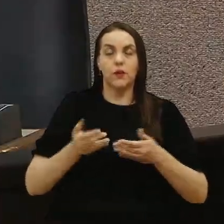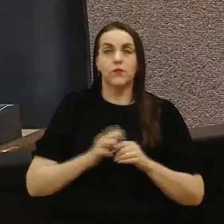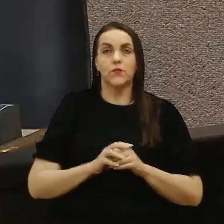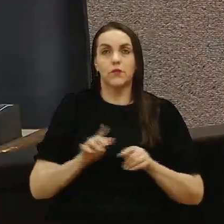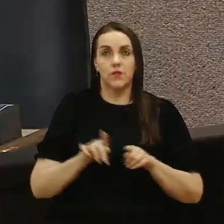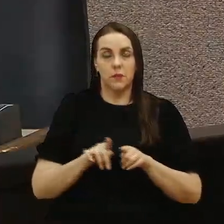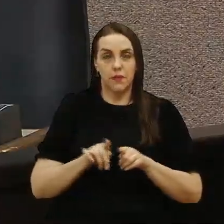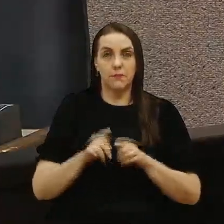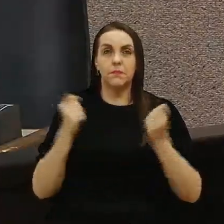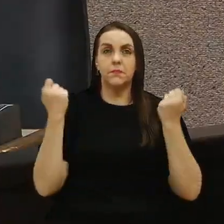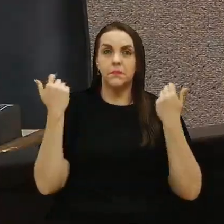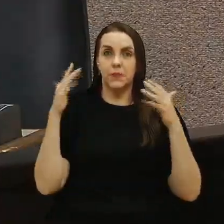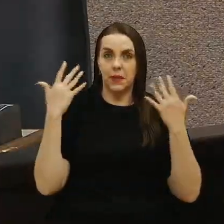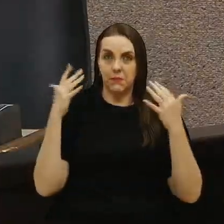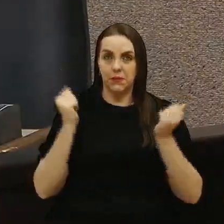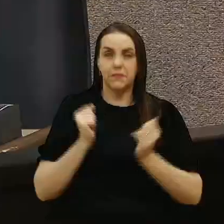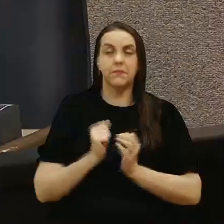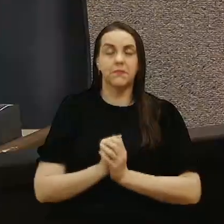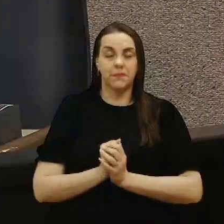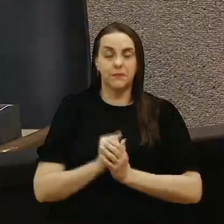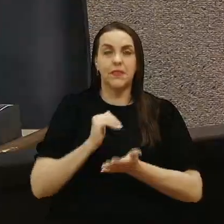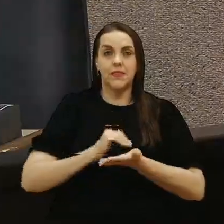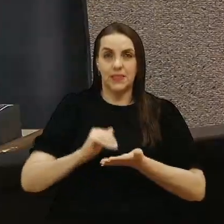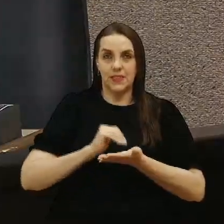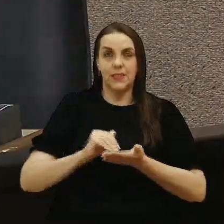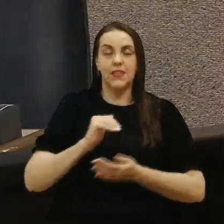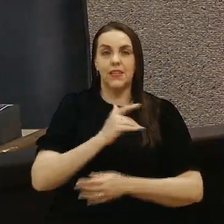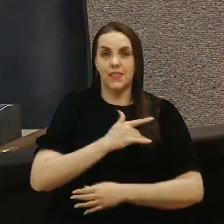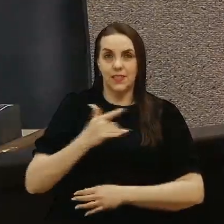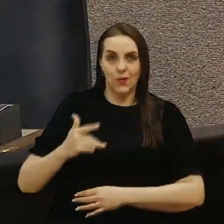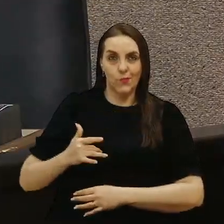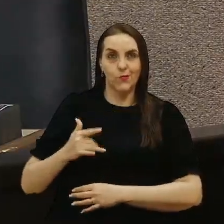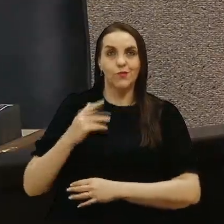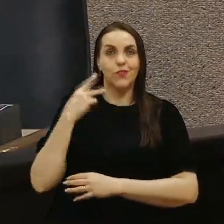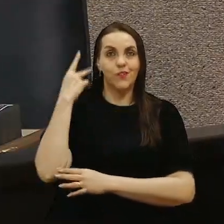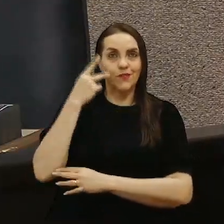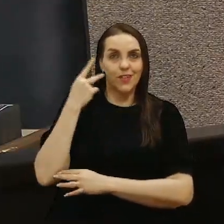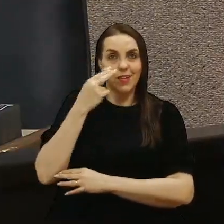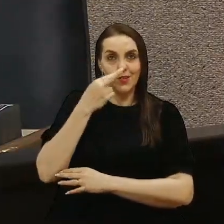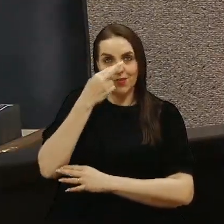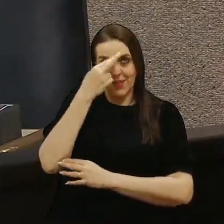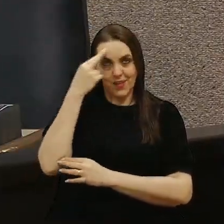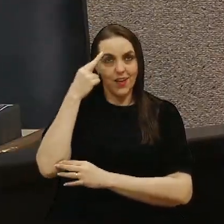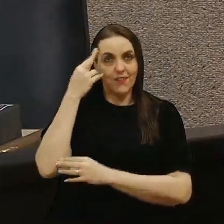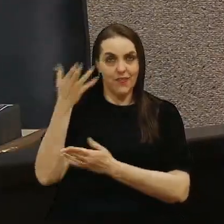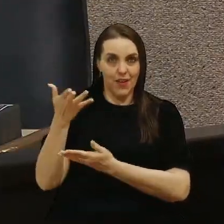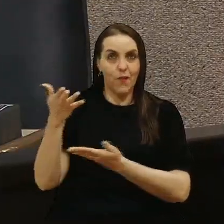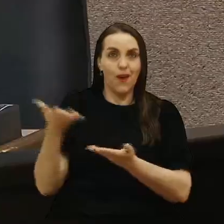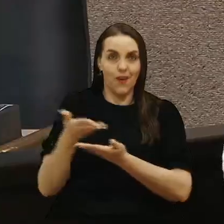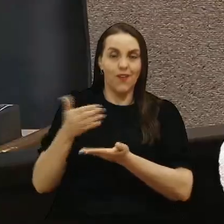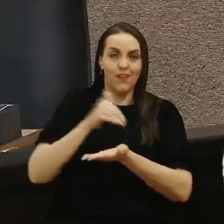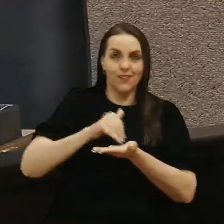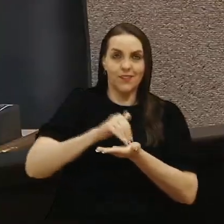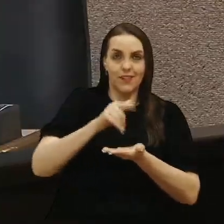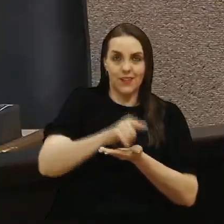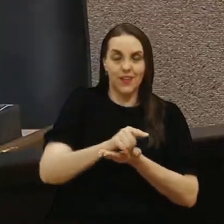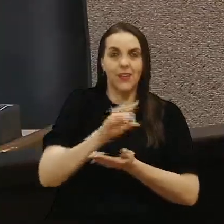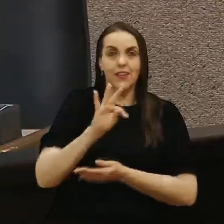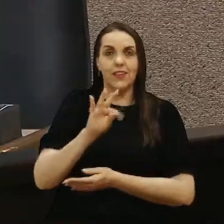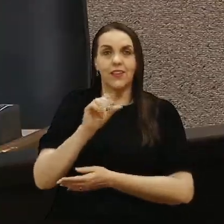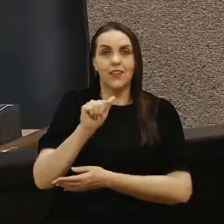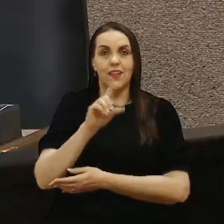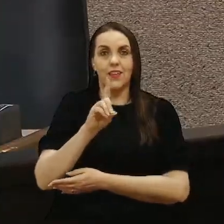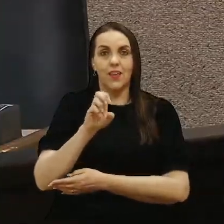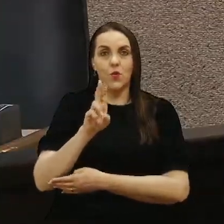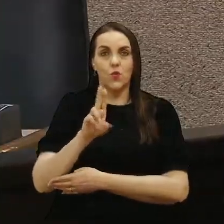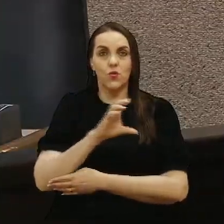Então, parabenizar a Secretaria da Saúde através do vereador, então, agora secretário Rafael Bueno, do Tadeucci, né, que